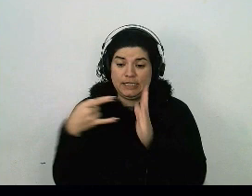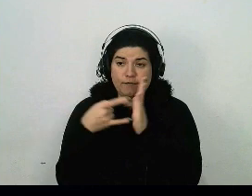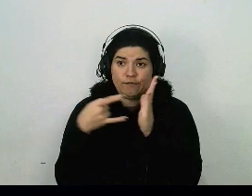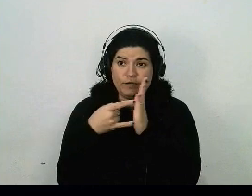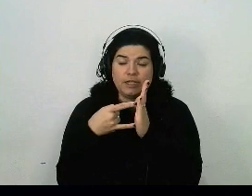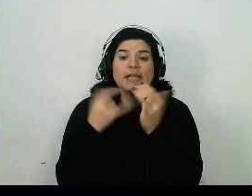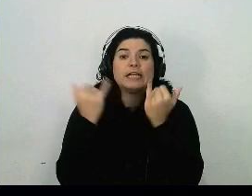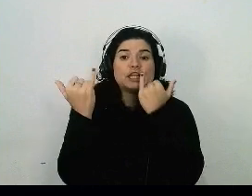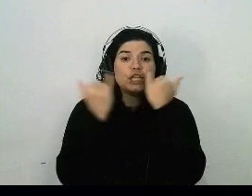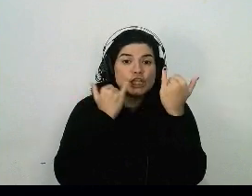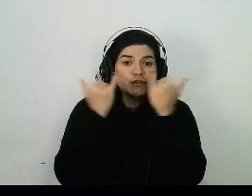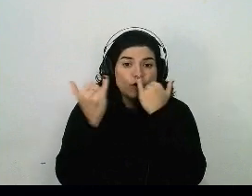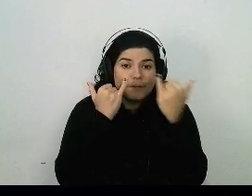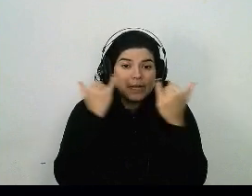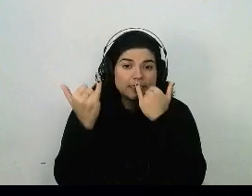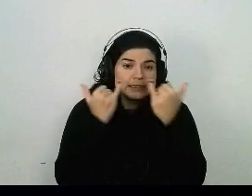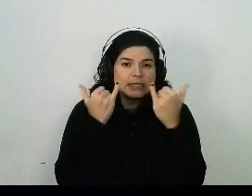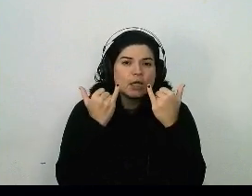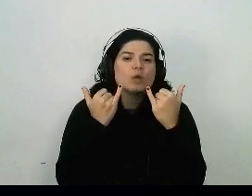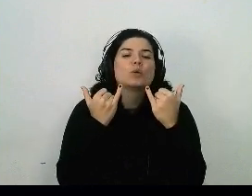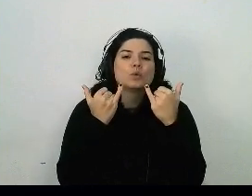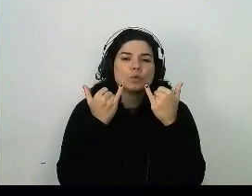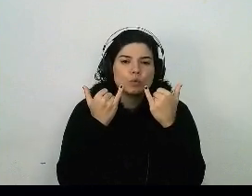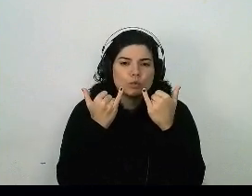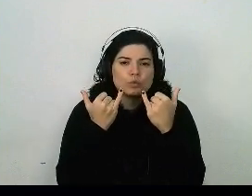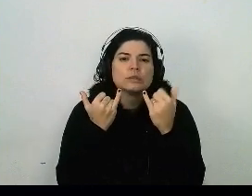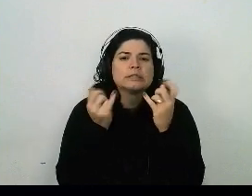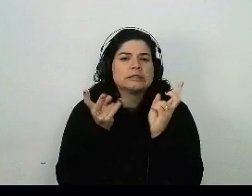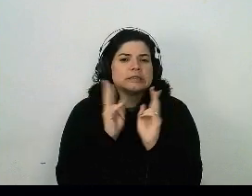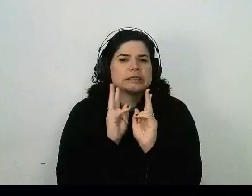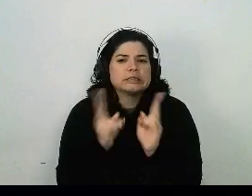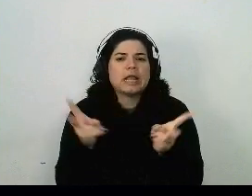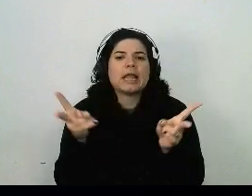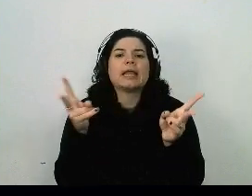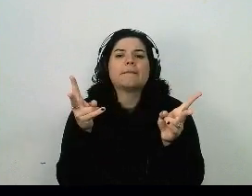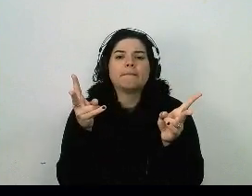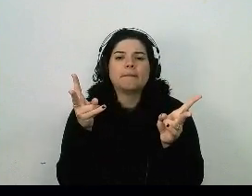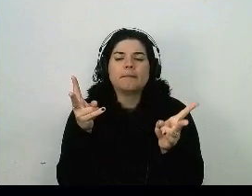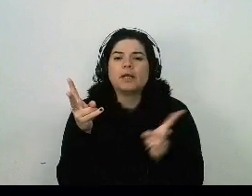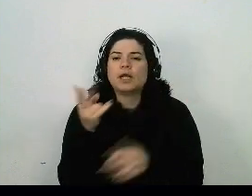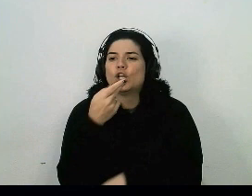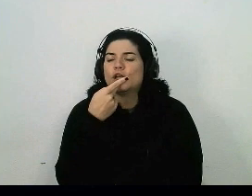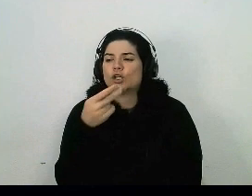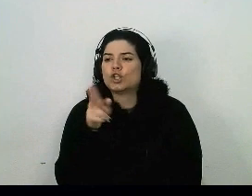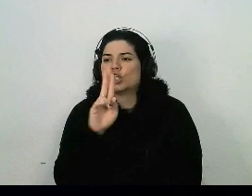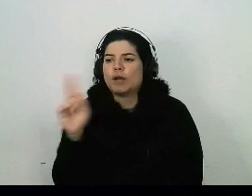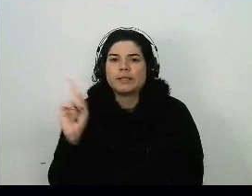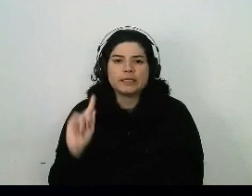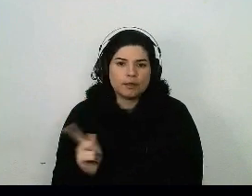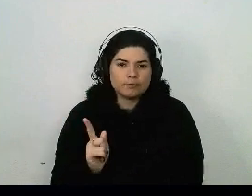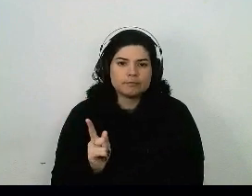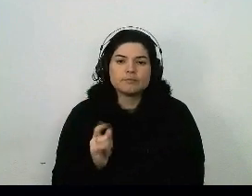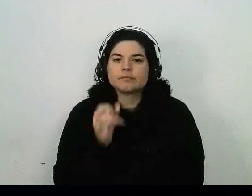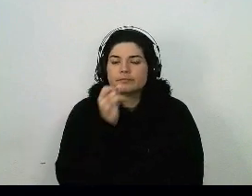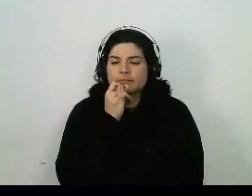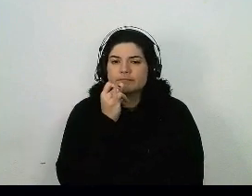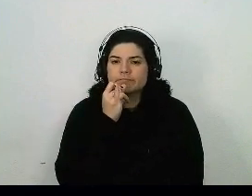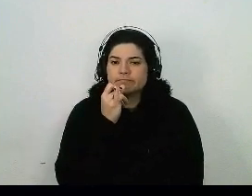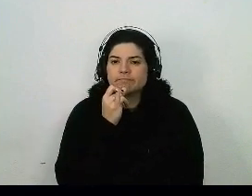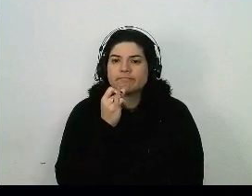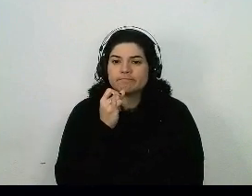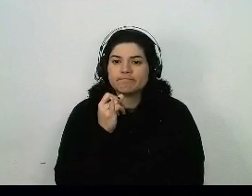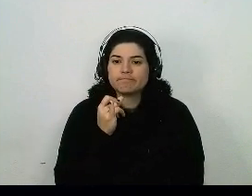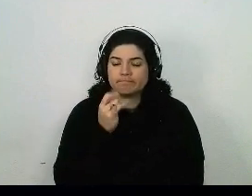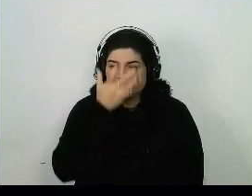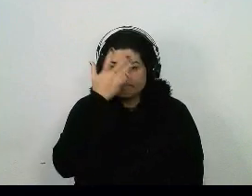anonimizadas sempre mesmo quando eu faço medição de produtividade individual Ninguém além da própria pessoa